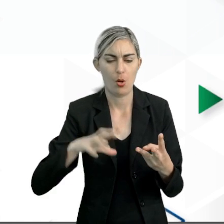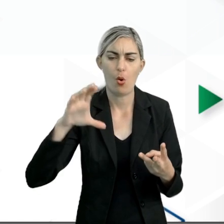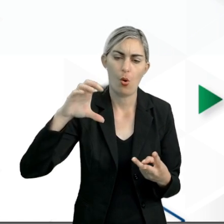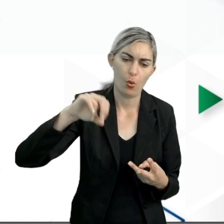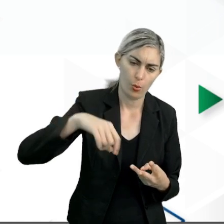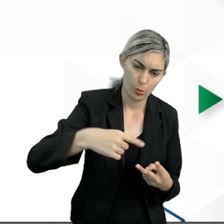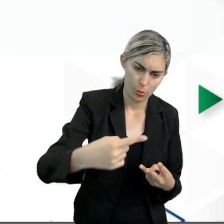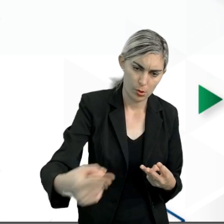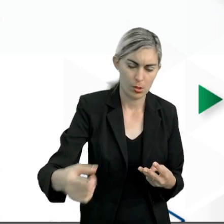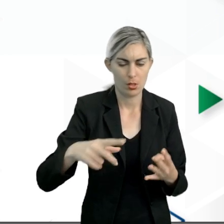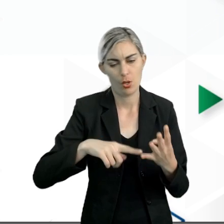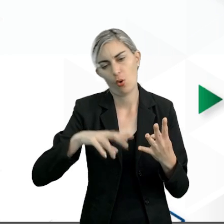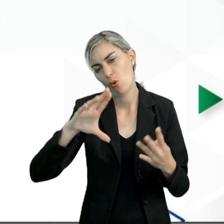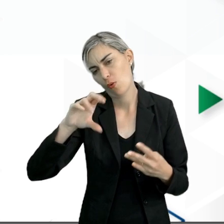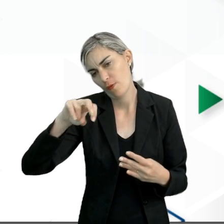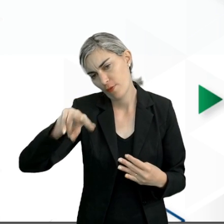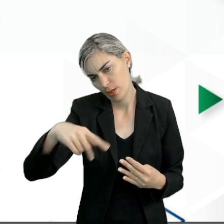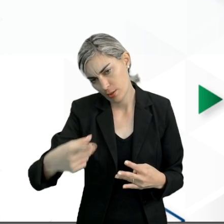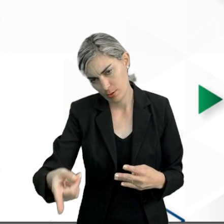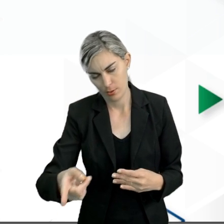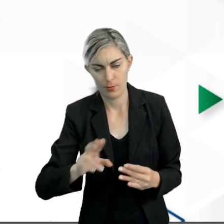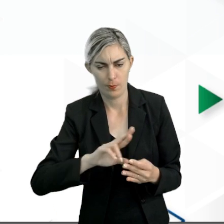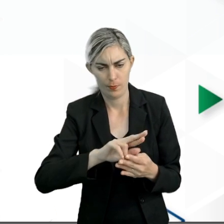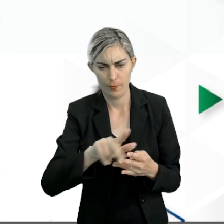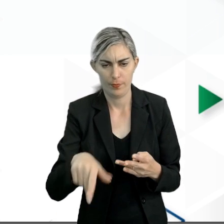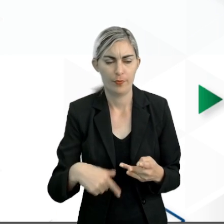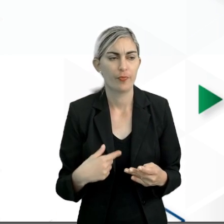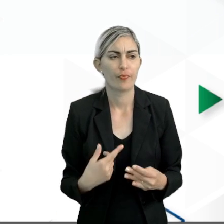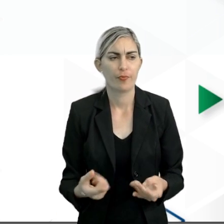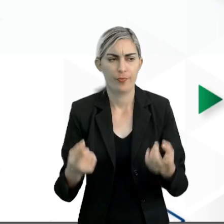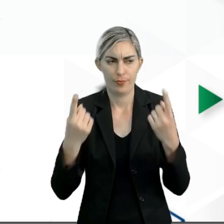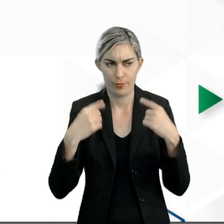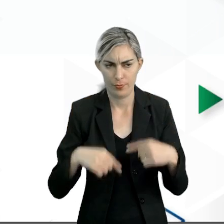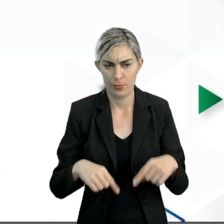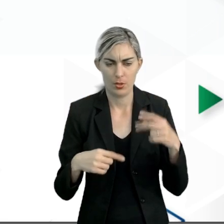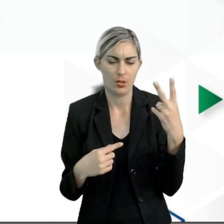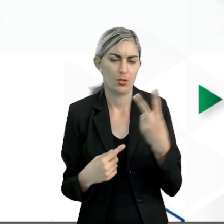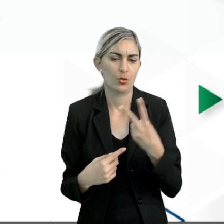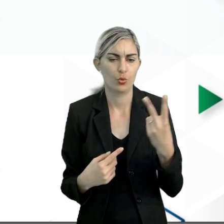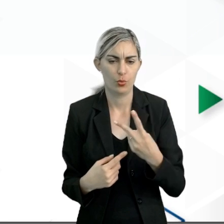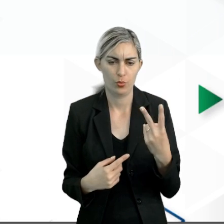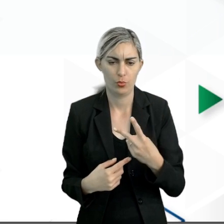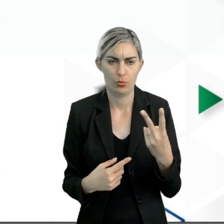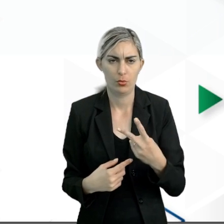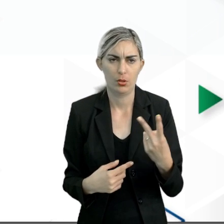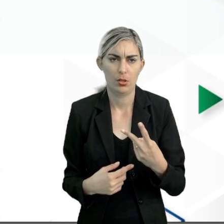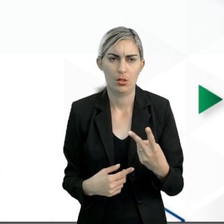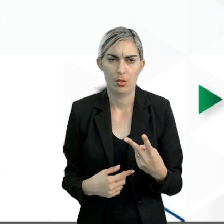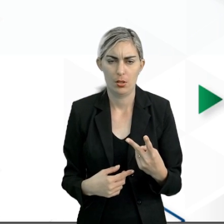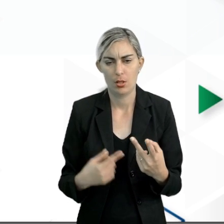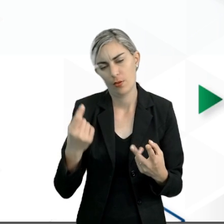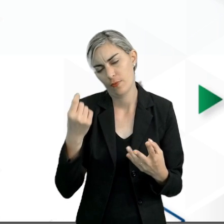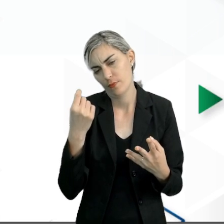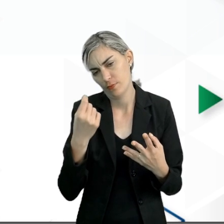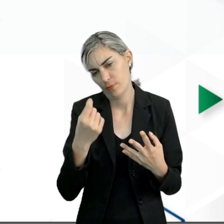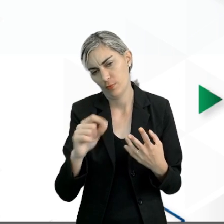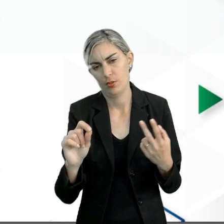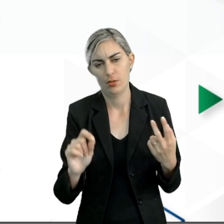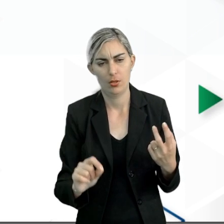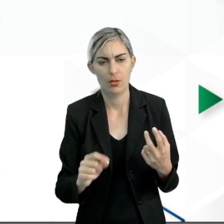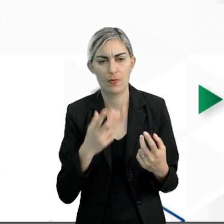condução convecção enfim já na segunda afirmativa